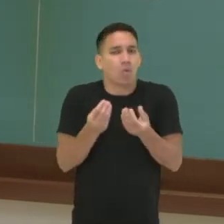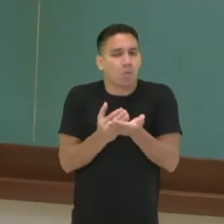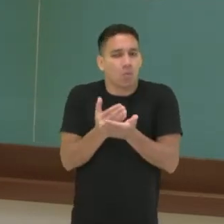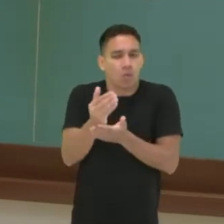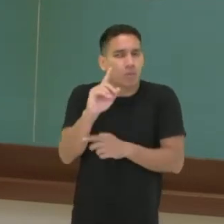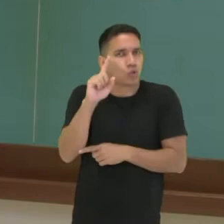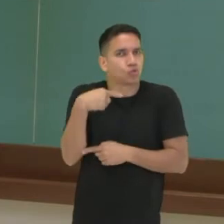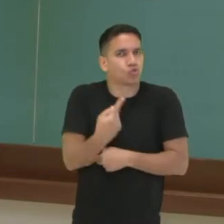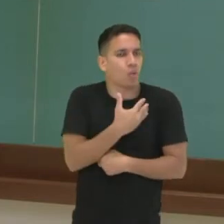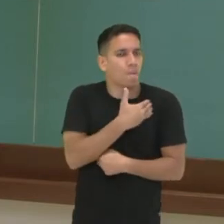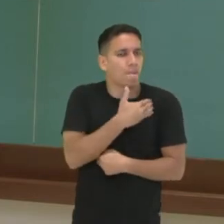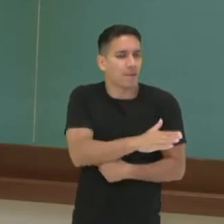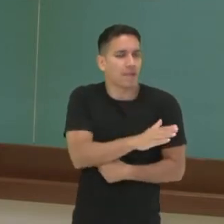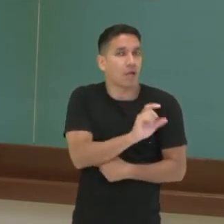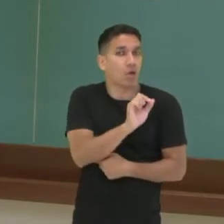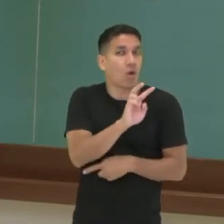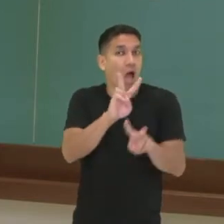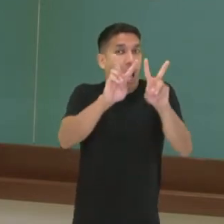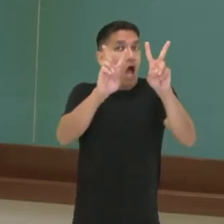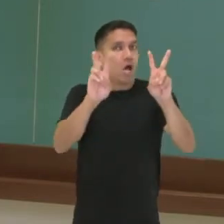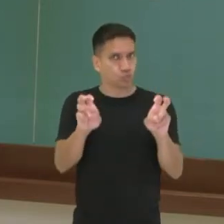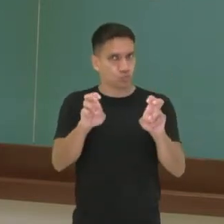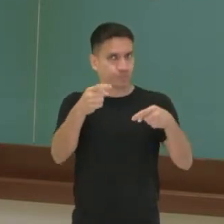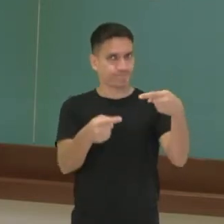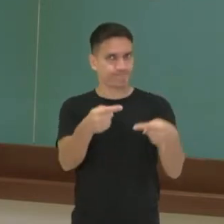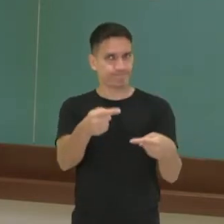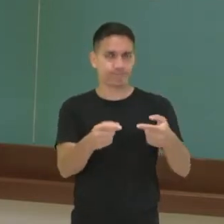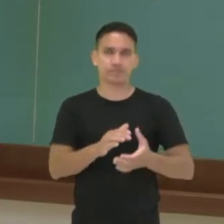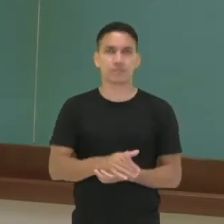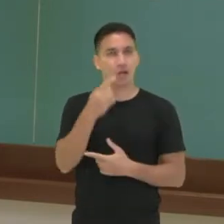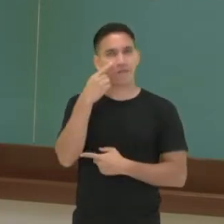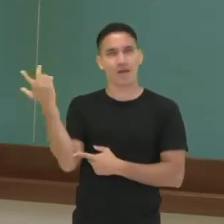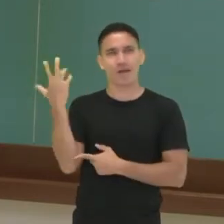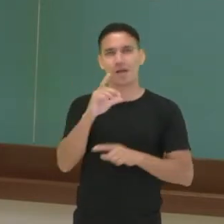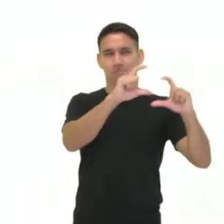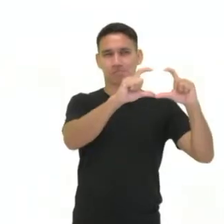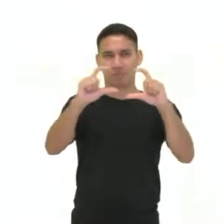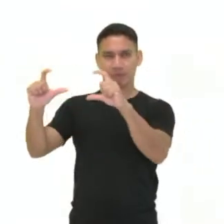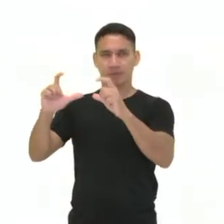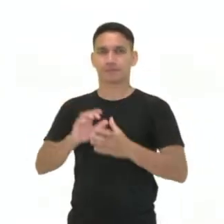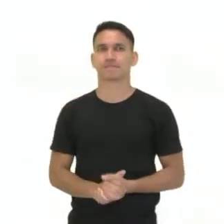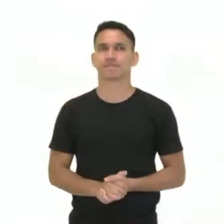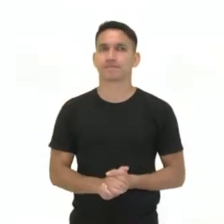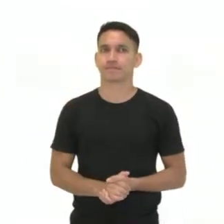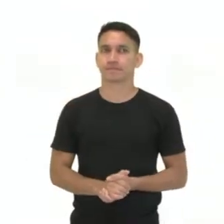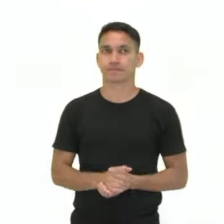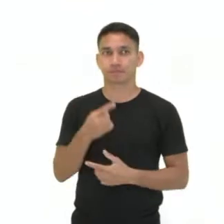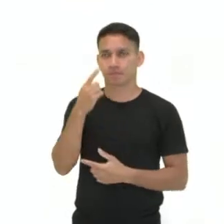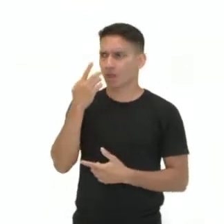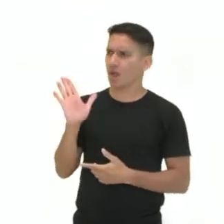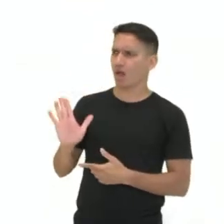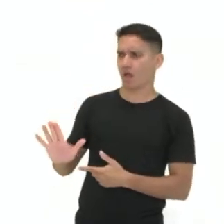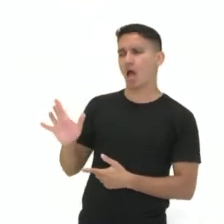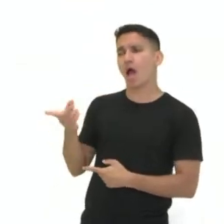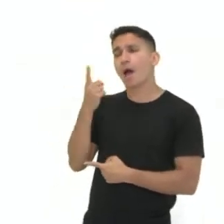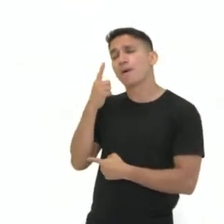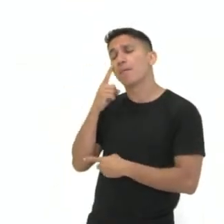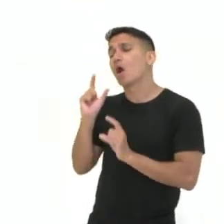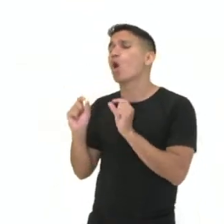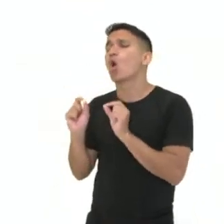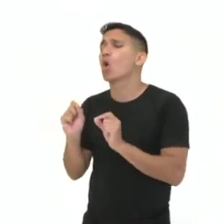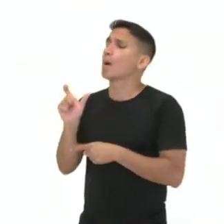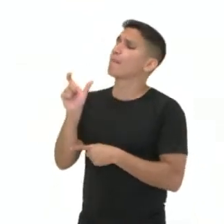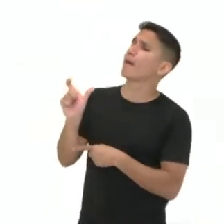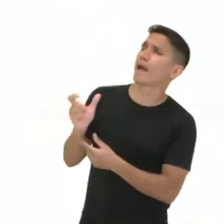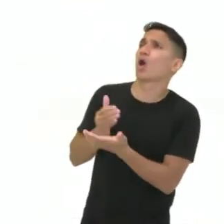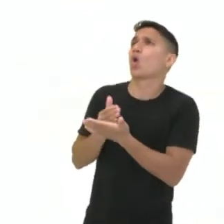nosso preconceito com relação à política? Vejam essa tirinha aqui, ó. Vamos ver, Manolito, uma palavra que